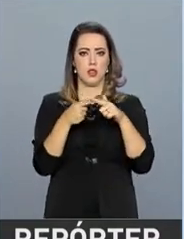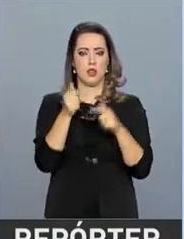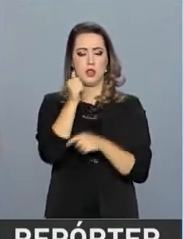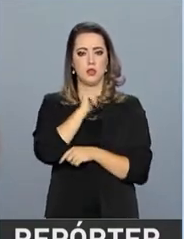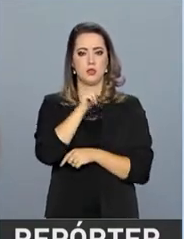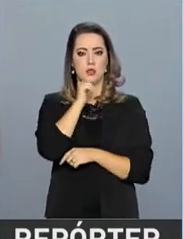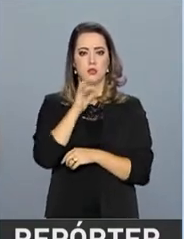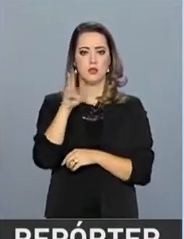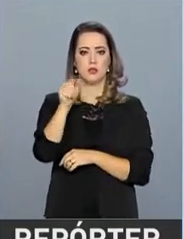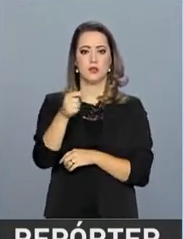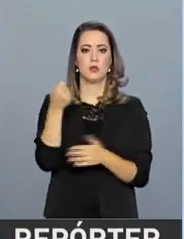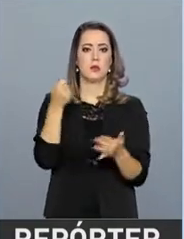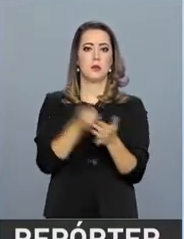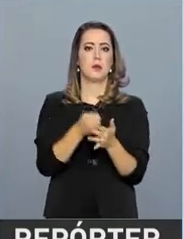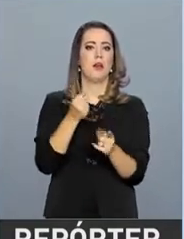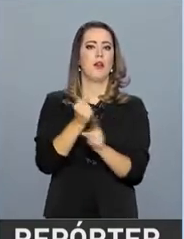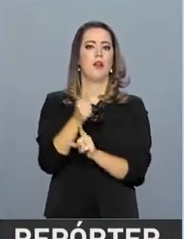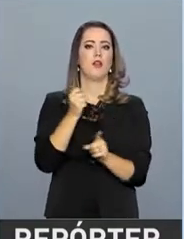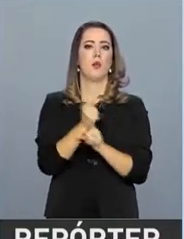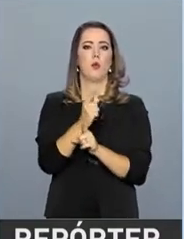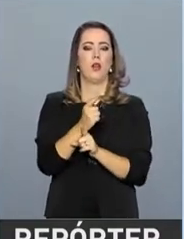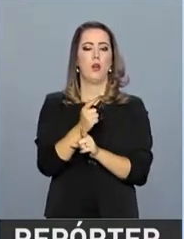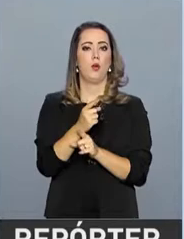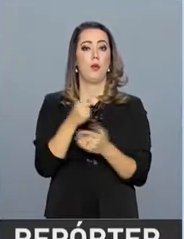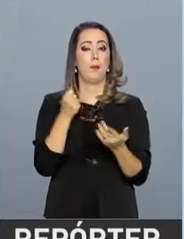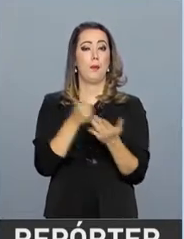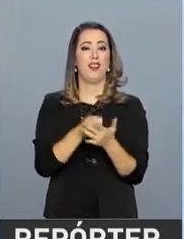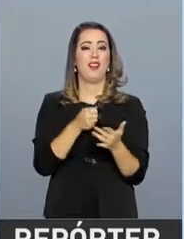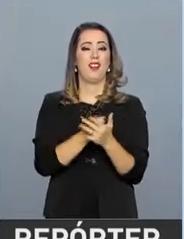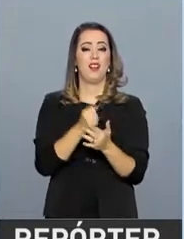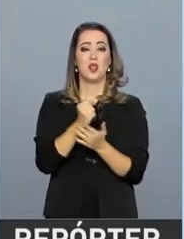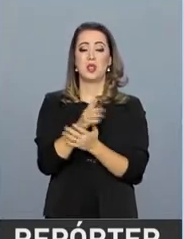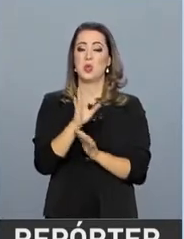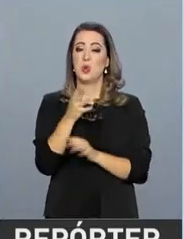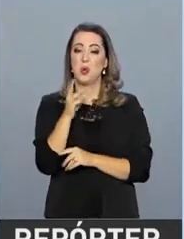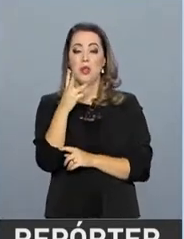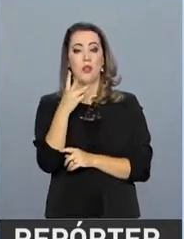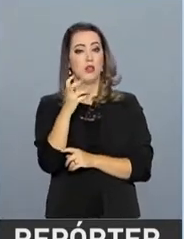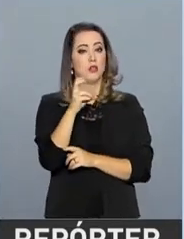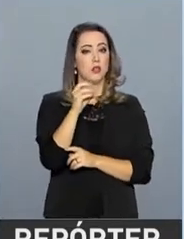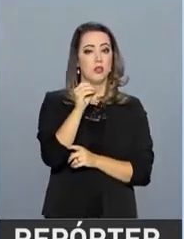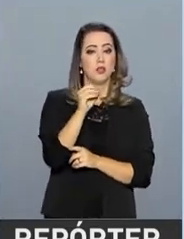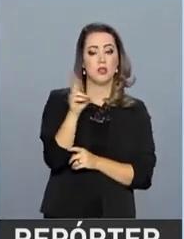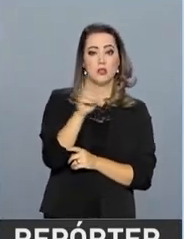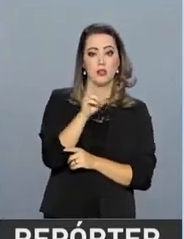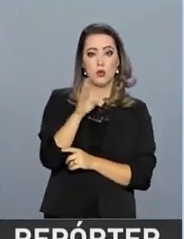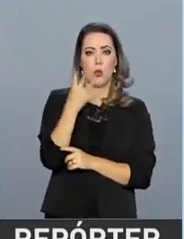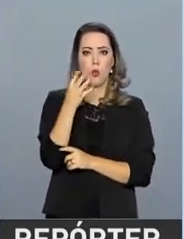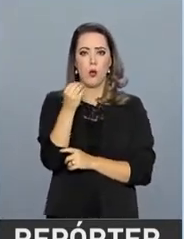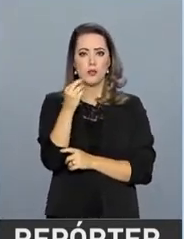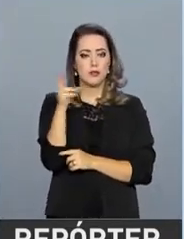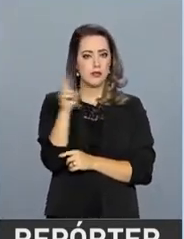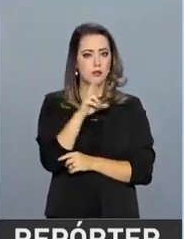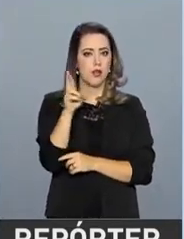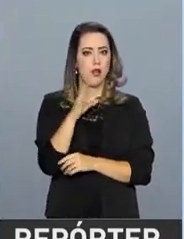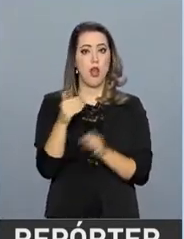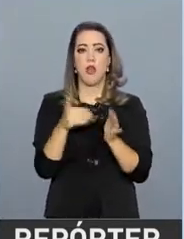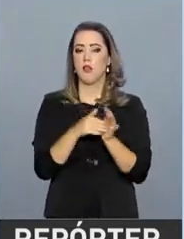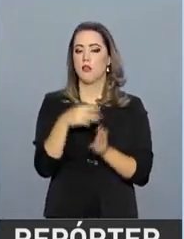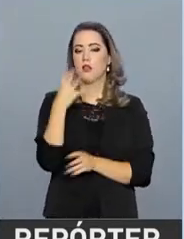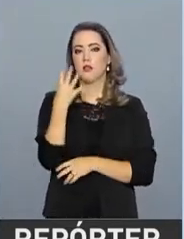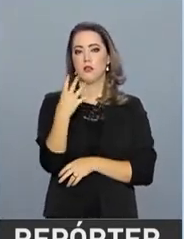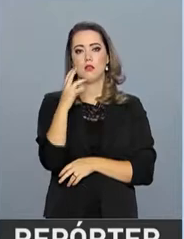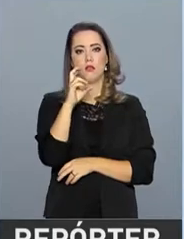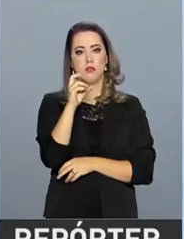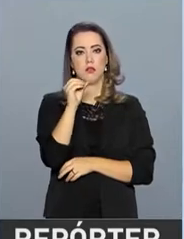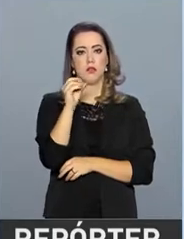todas pagam aluguel o aluguel que elas pagam aqui a 350 400 chega a 450 reais